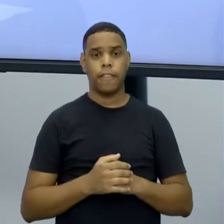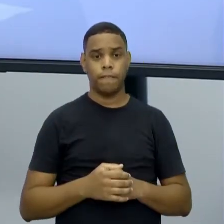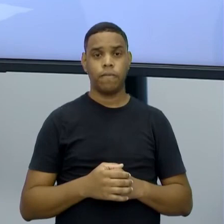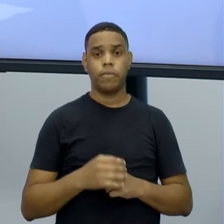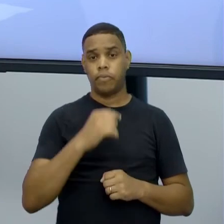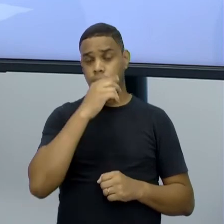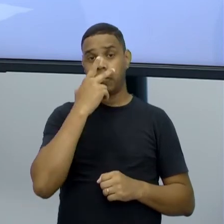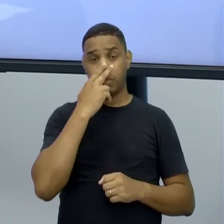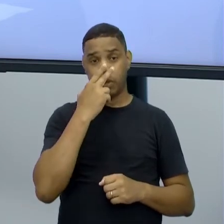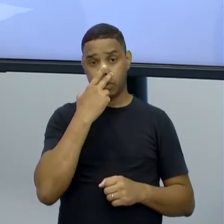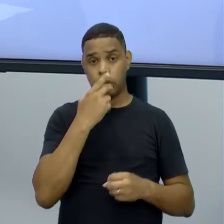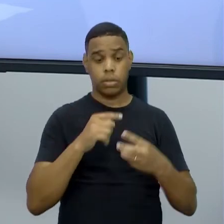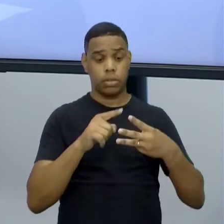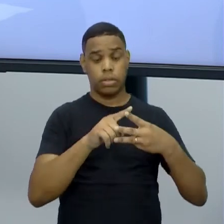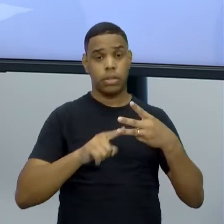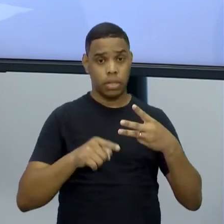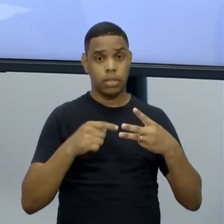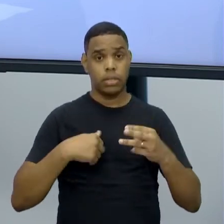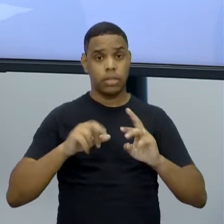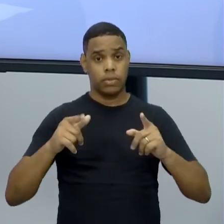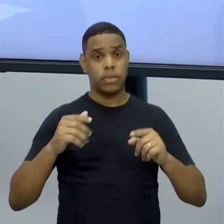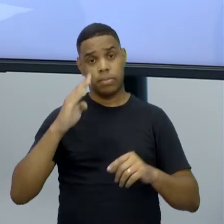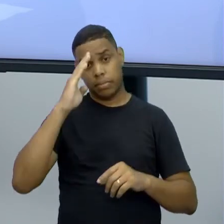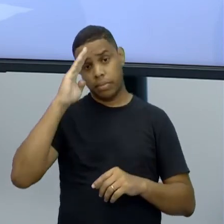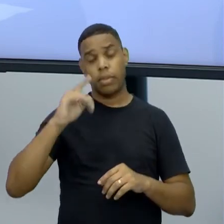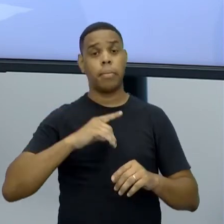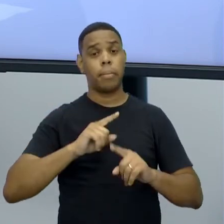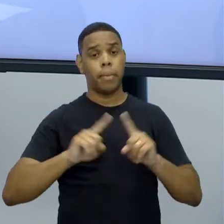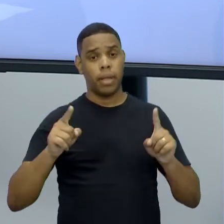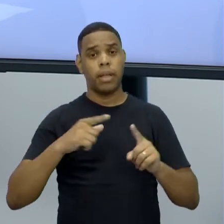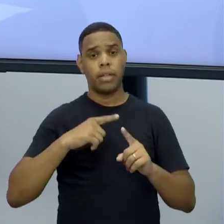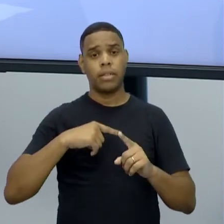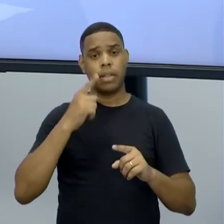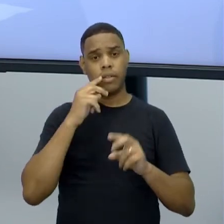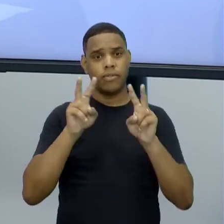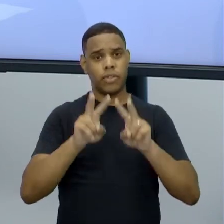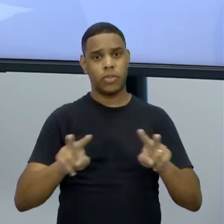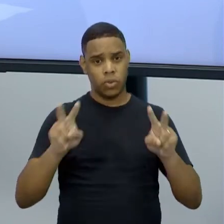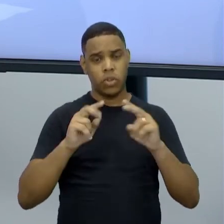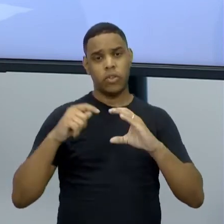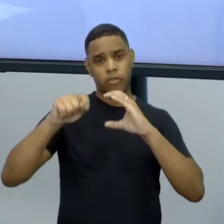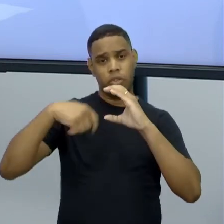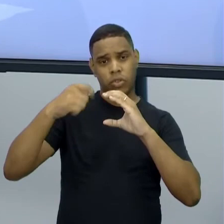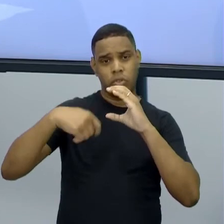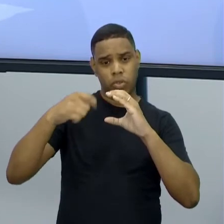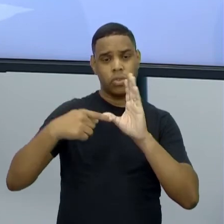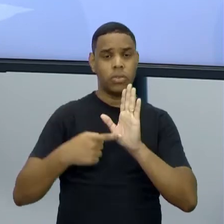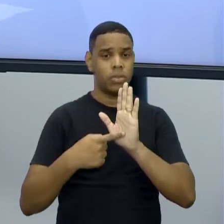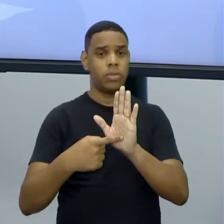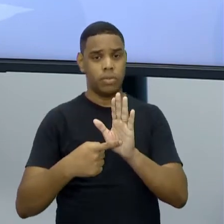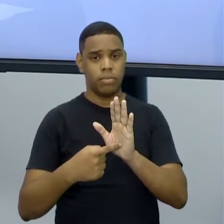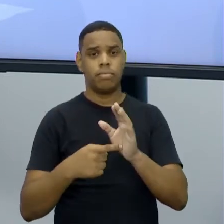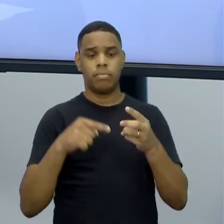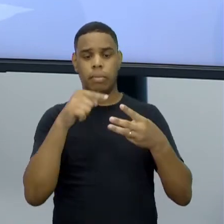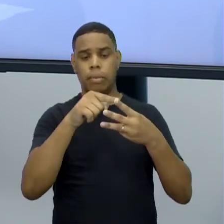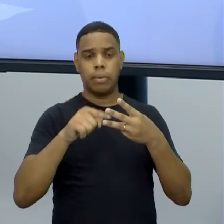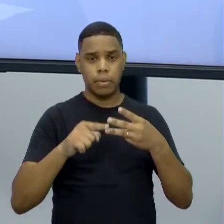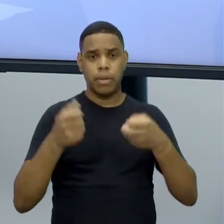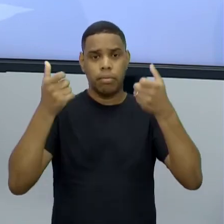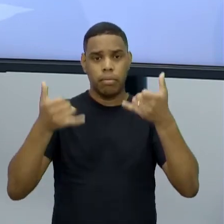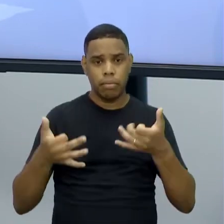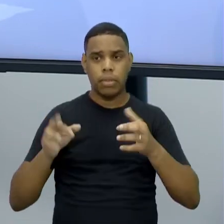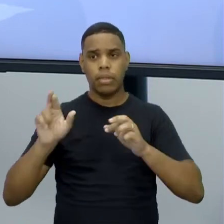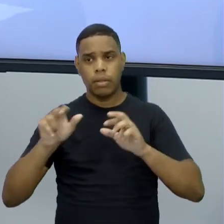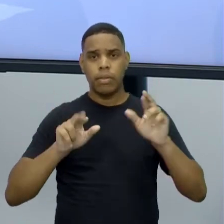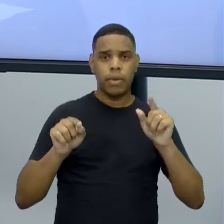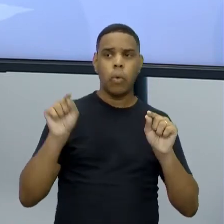três principais, são essas que eu passei, mas tem aí visualmente, né, o vídeo ele apresenta a fala